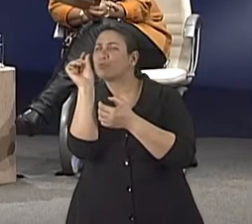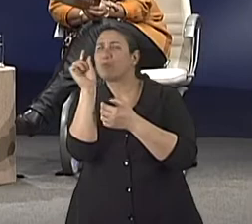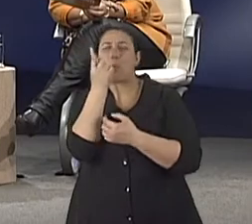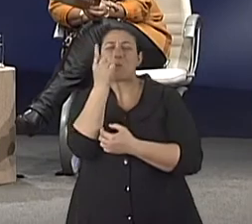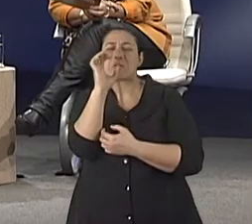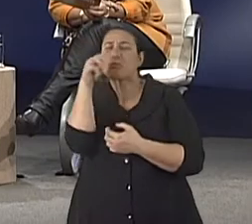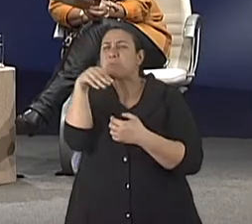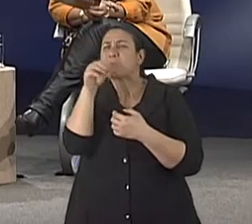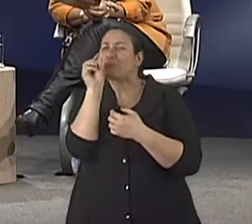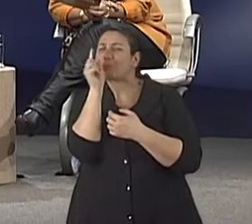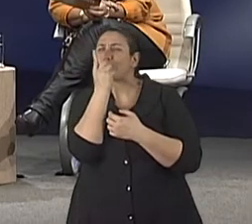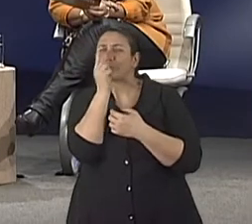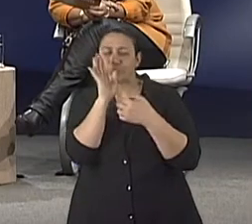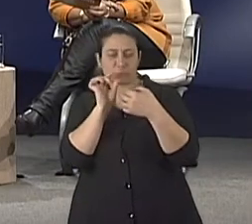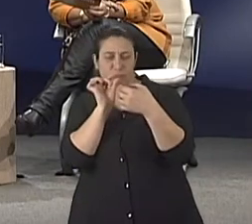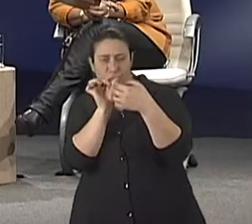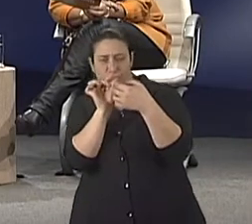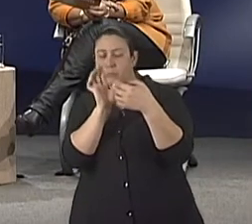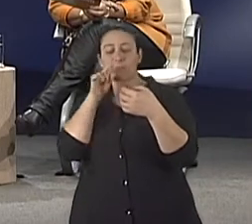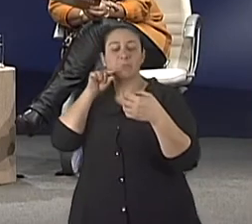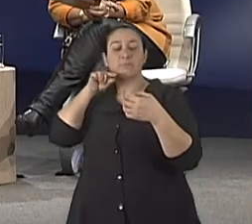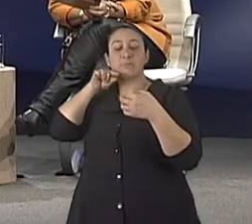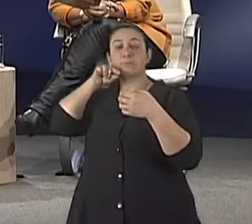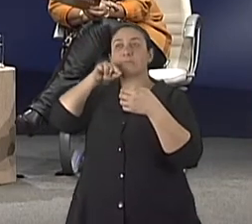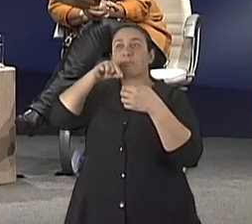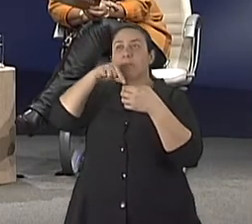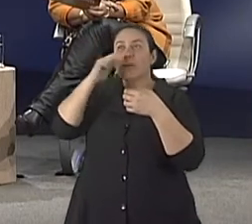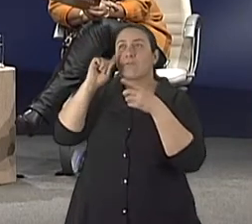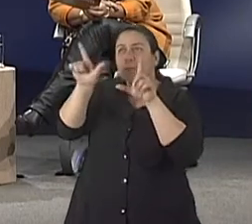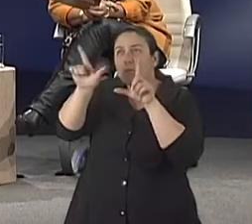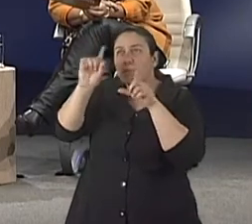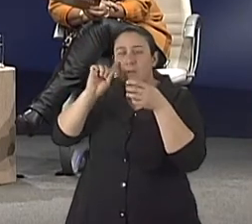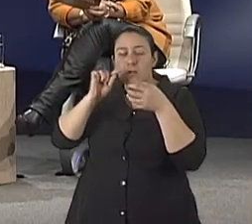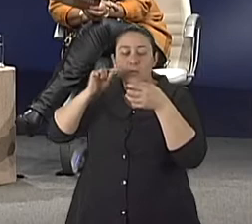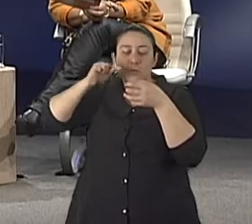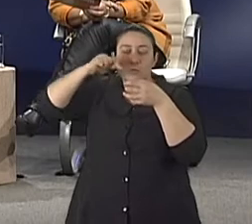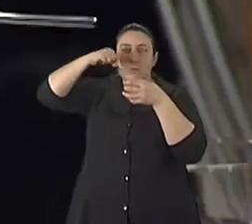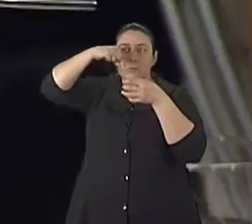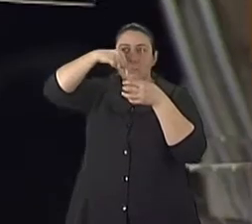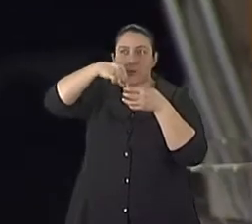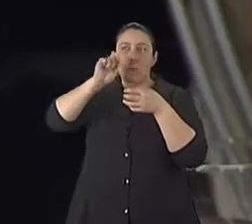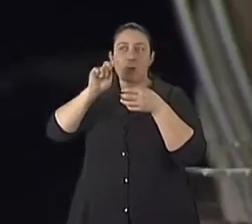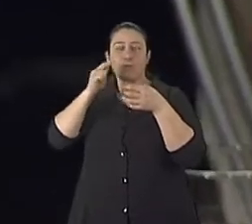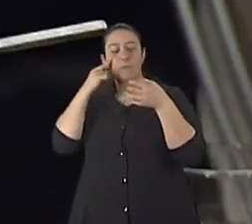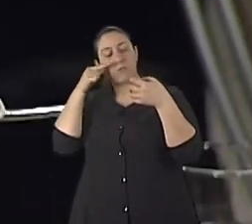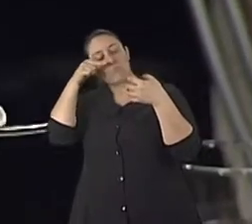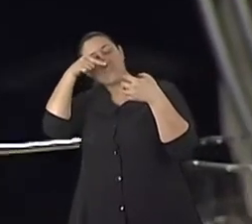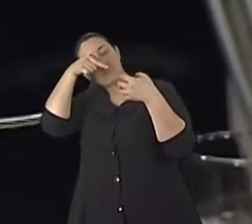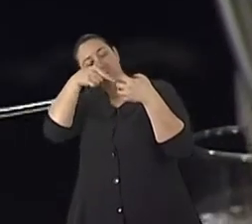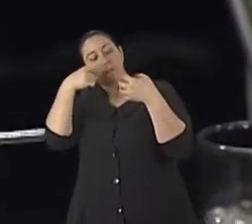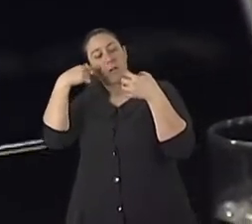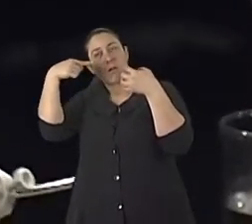se introduz por dentro dessa cânula um outro uma outra digamos cana com um aparelho que é acoplado